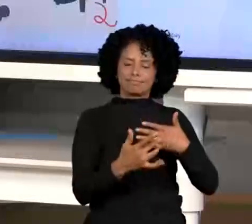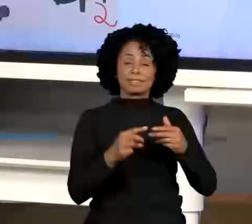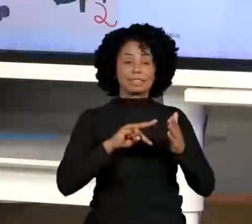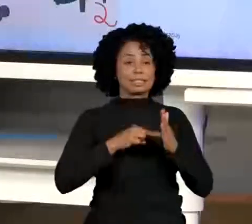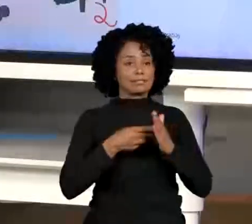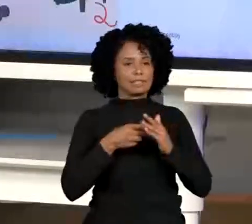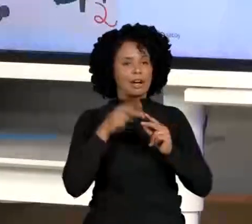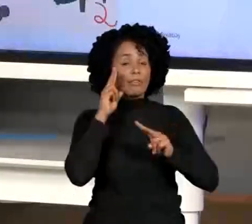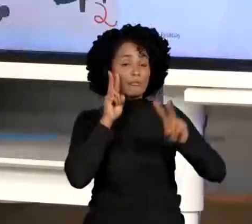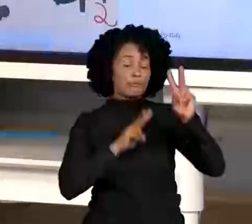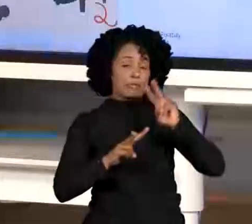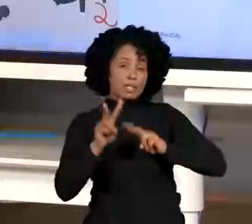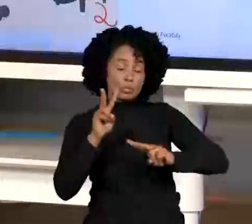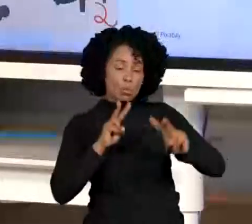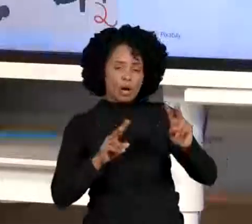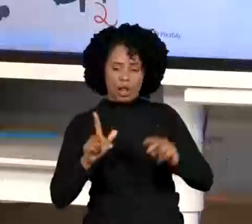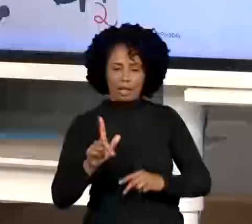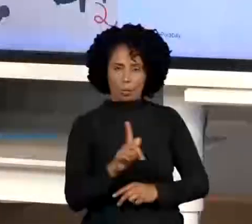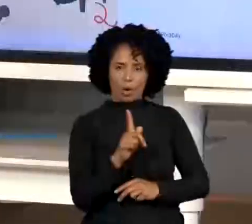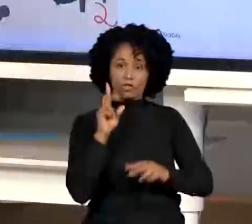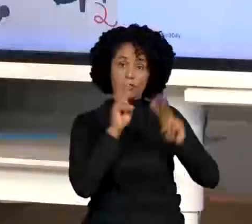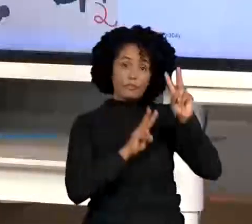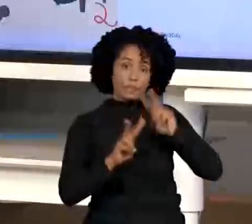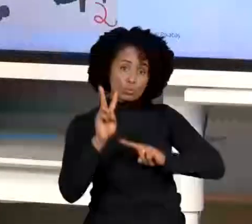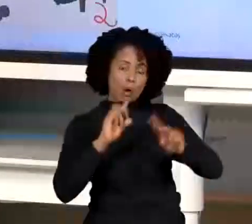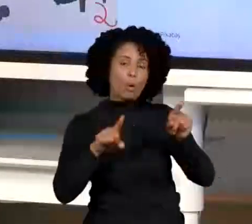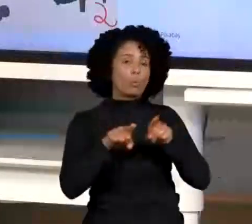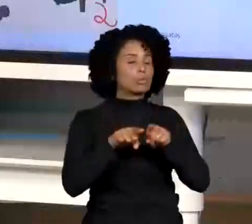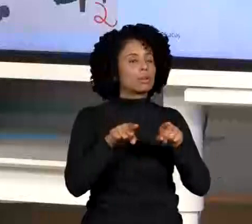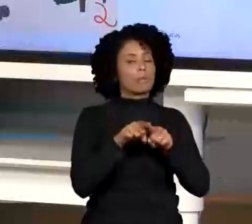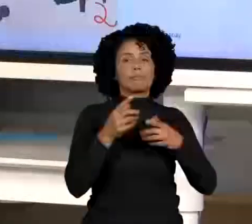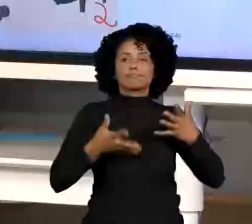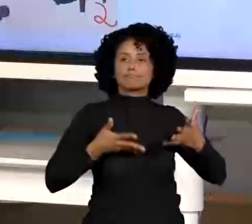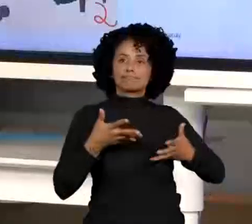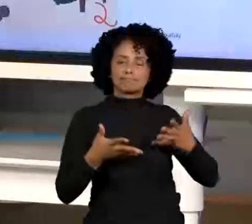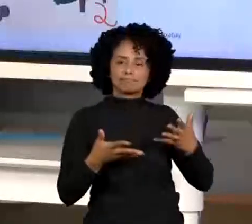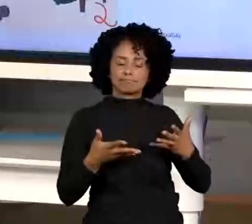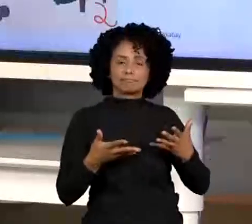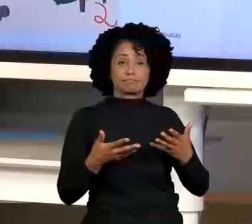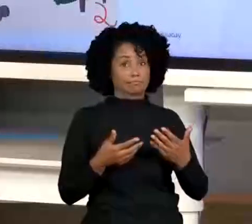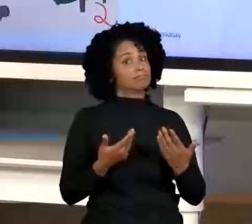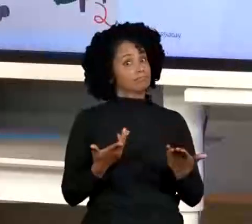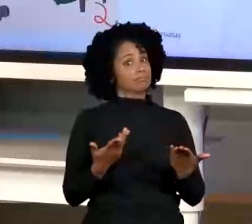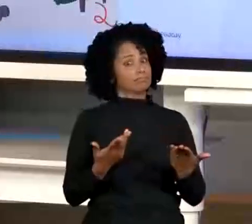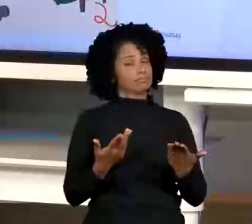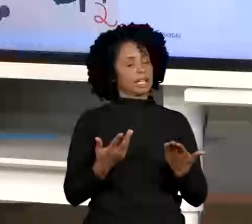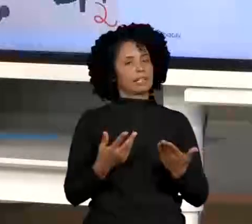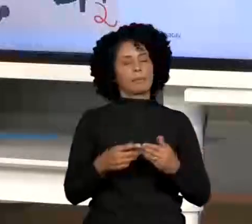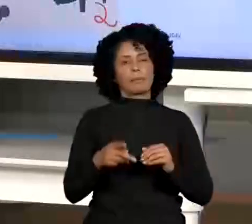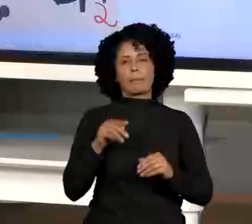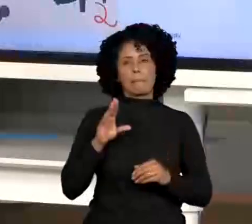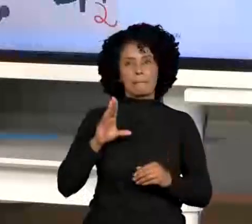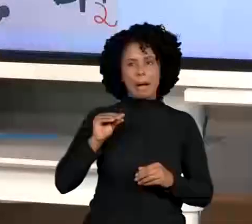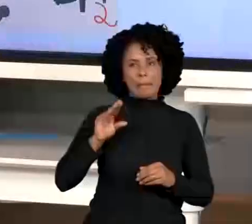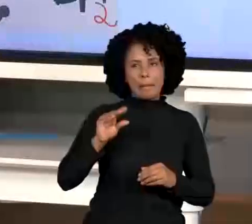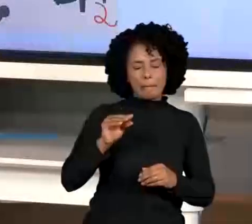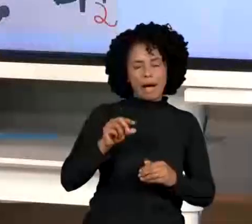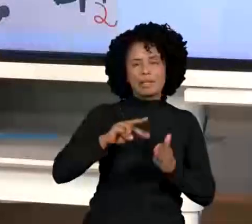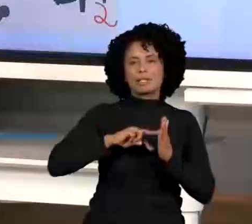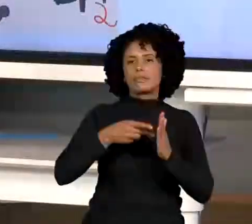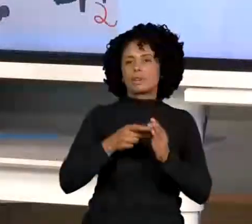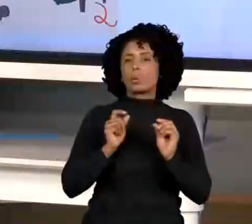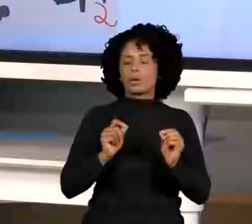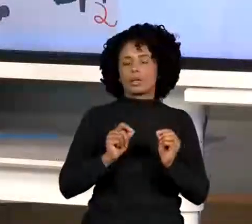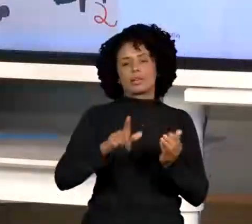que tem no texto. E o que quer dizer isso? A verbal é da escrita. Muitas tirinhas a gente tem as falas